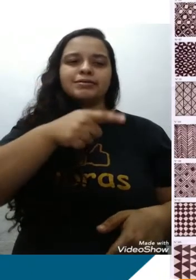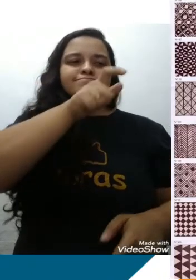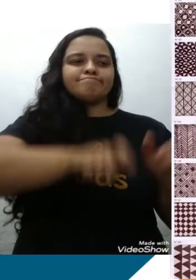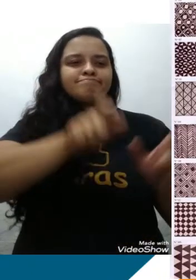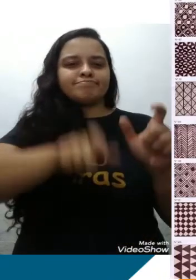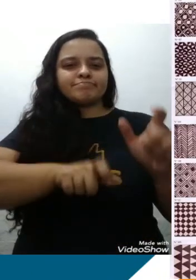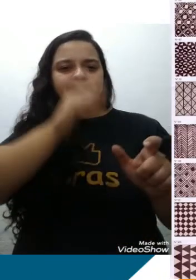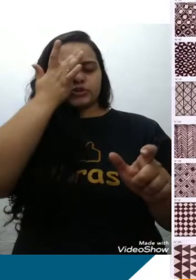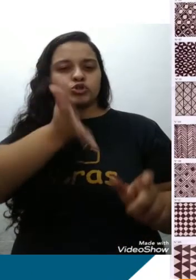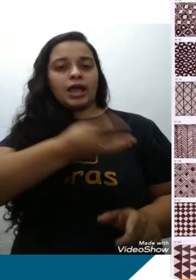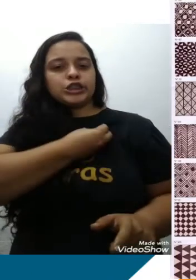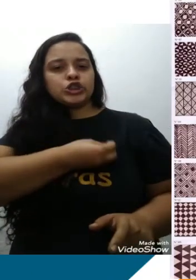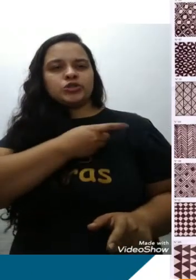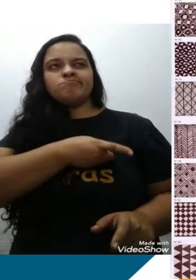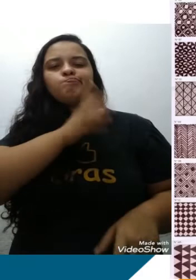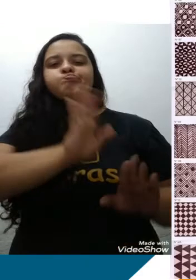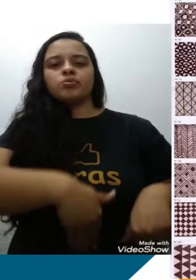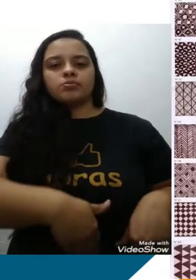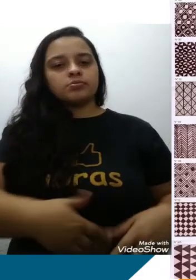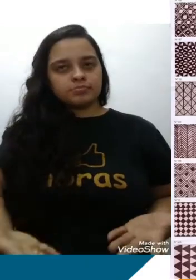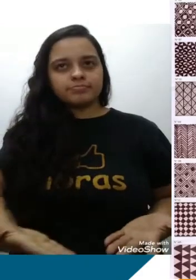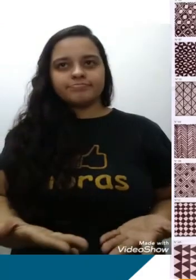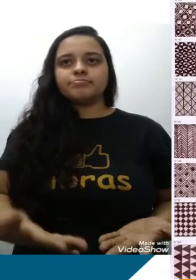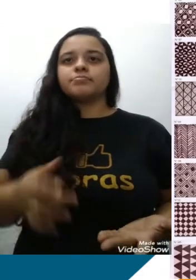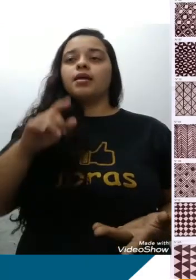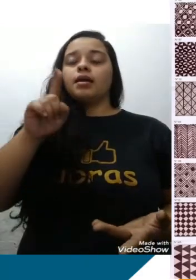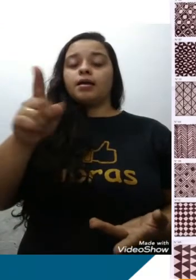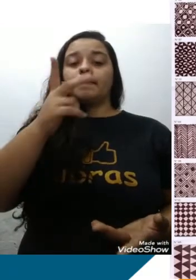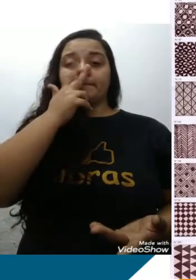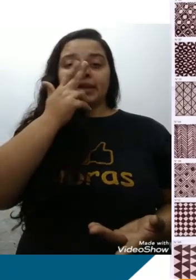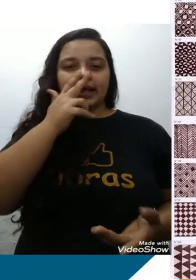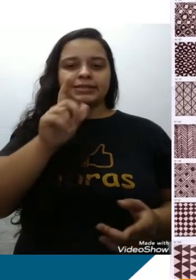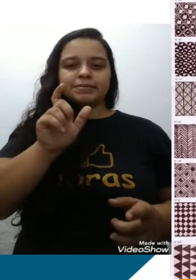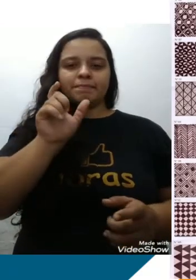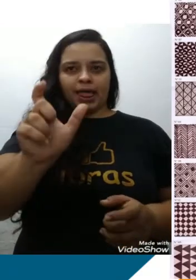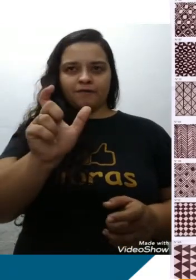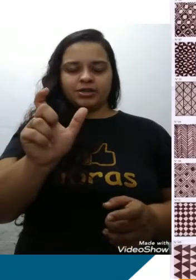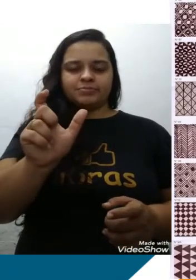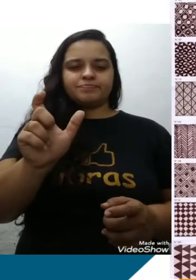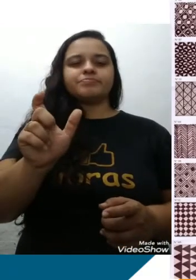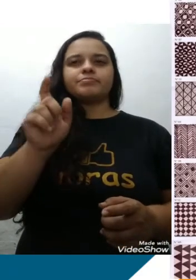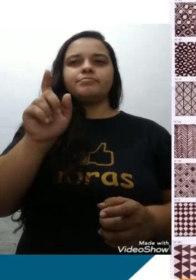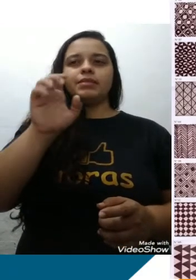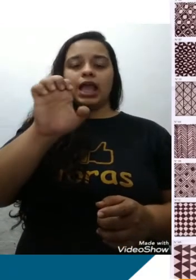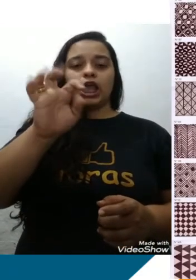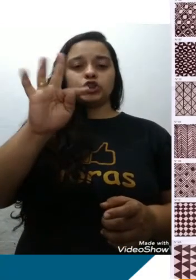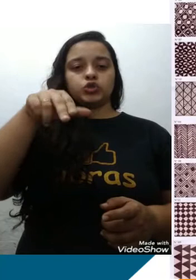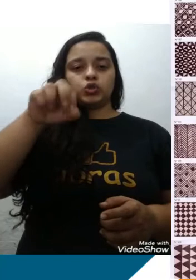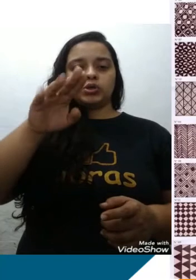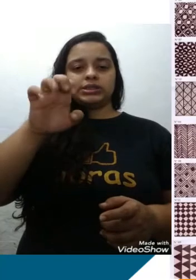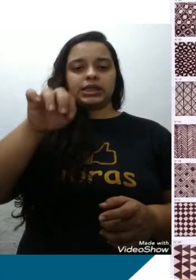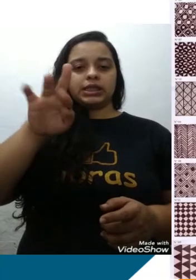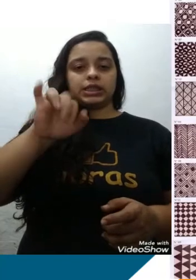gente usa o termo descobrimento, a gente está incorrendo numa coisa que na sociologia, na antropologia, nas ciências humanas de maneira geral, a gente chama